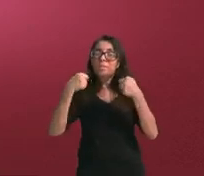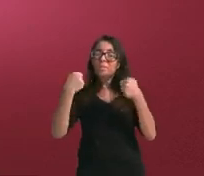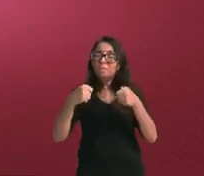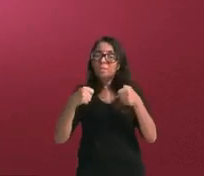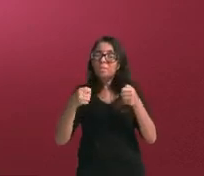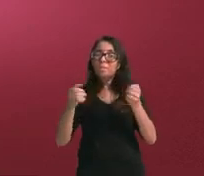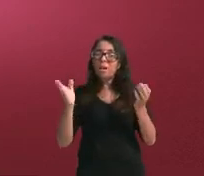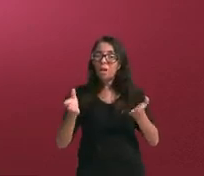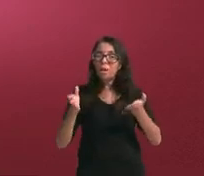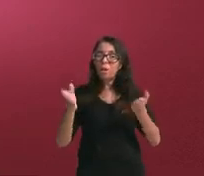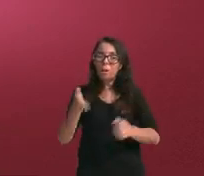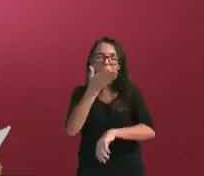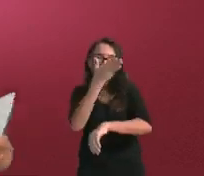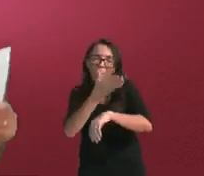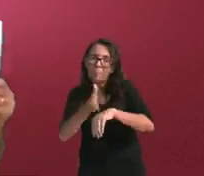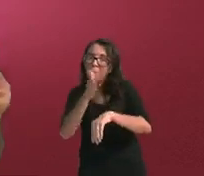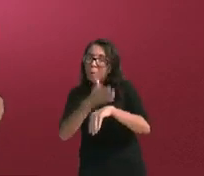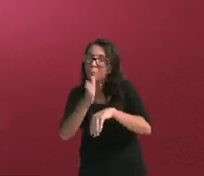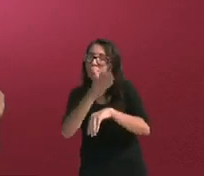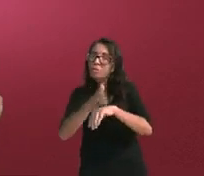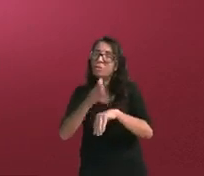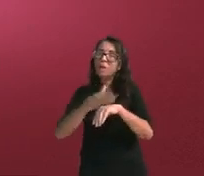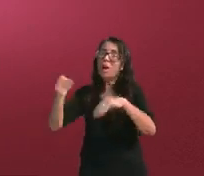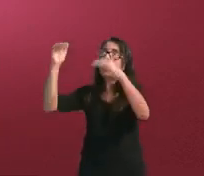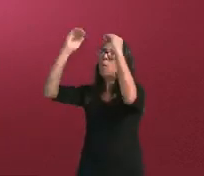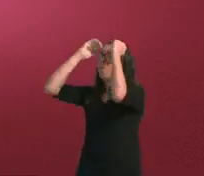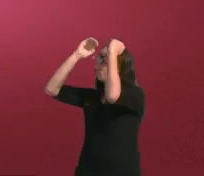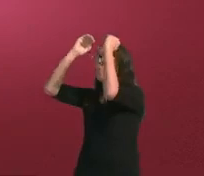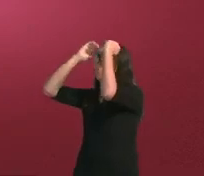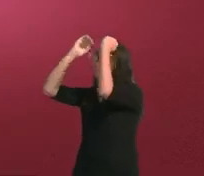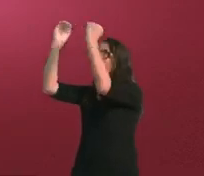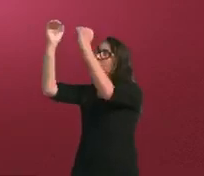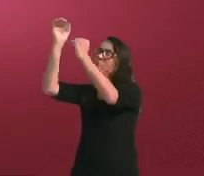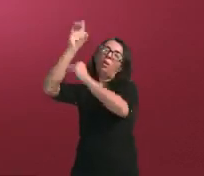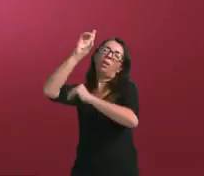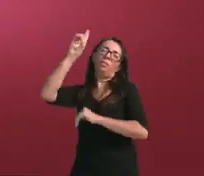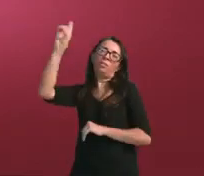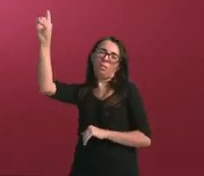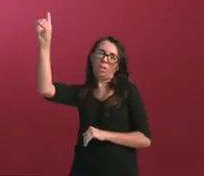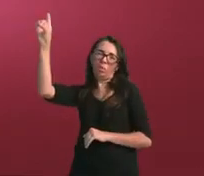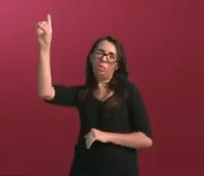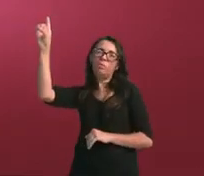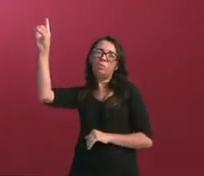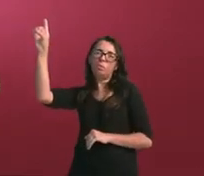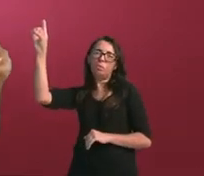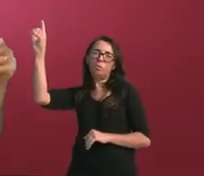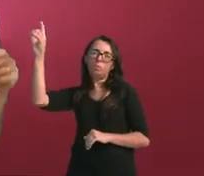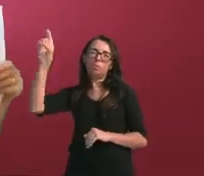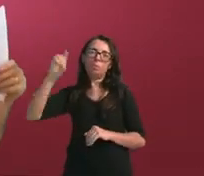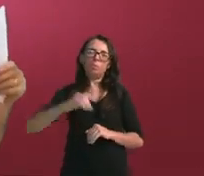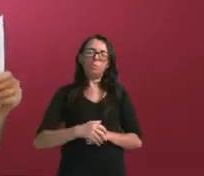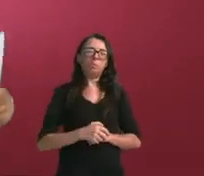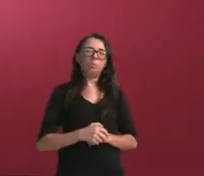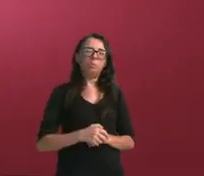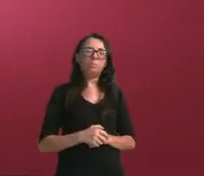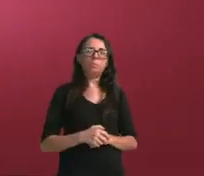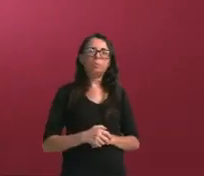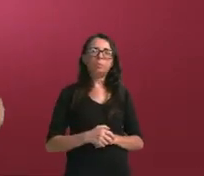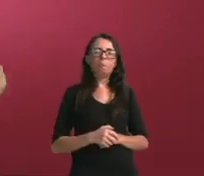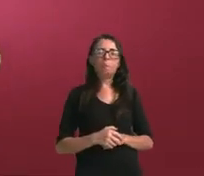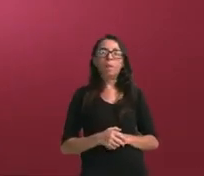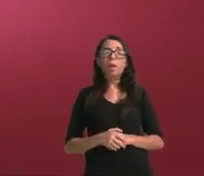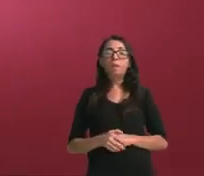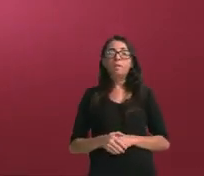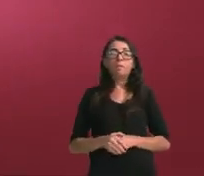quem nos fortalece, diz a palavra, é o nosso Deus. É o nosso Deus que nos fortalece para as batalhas